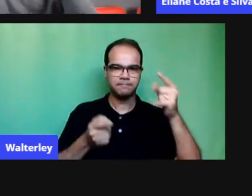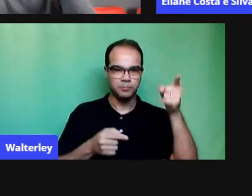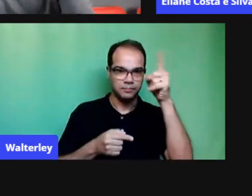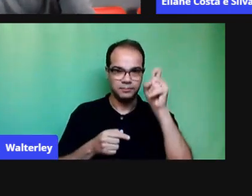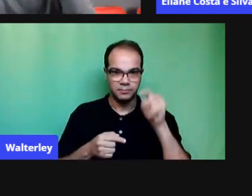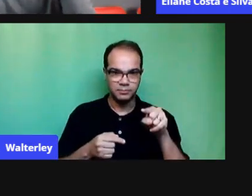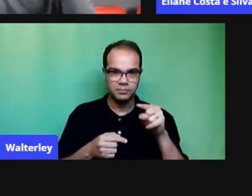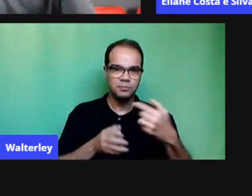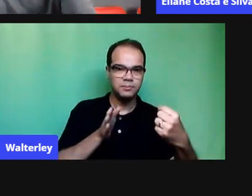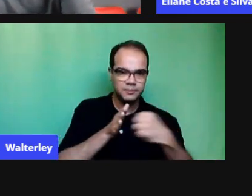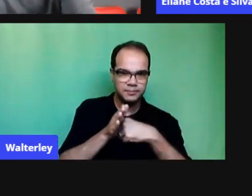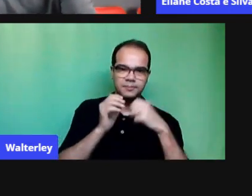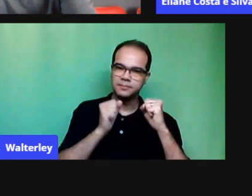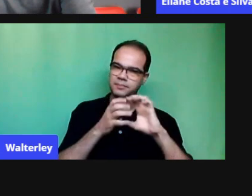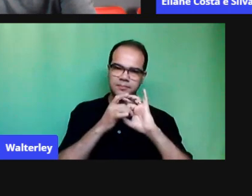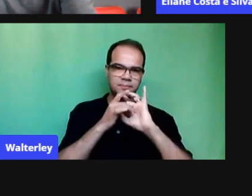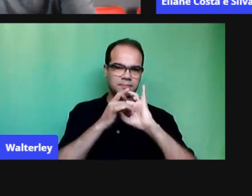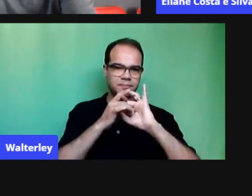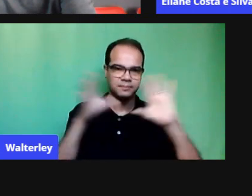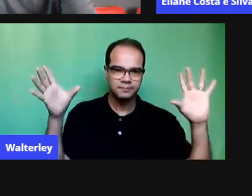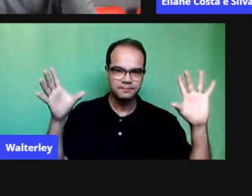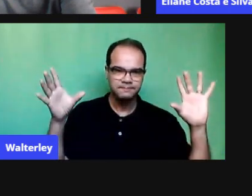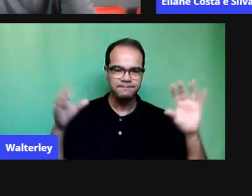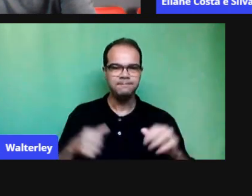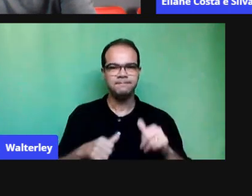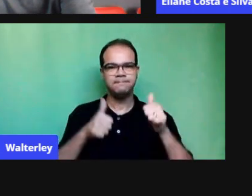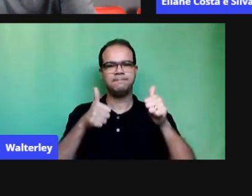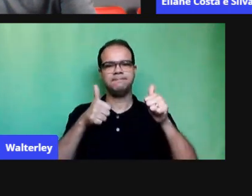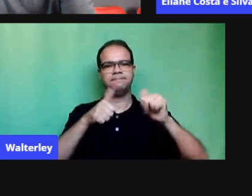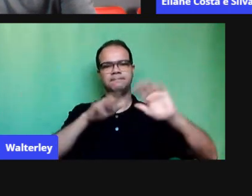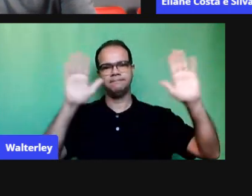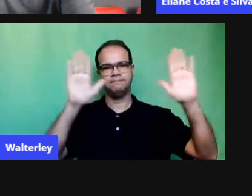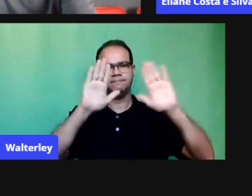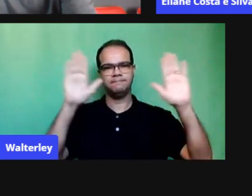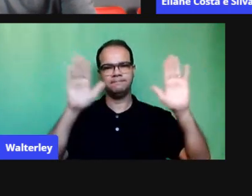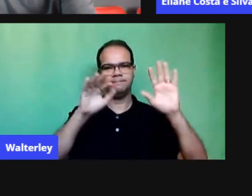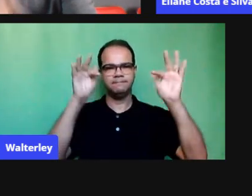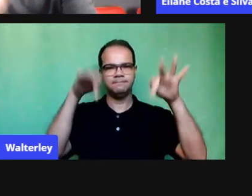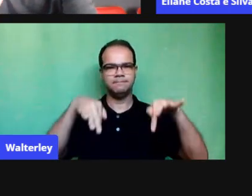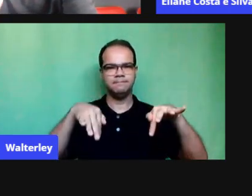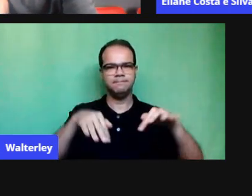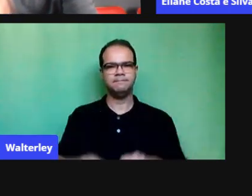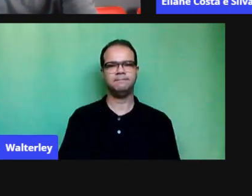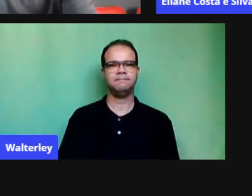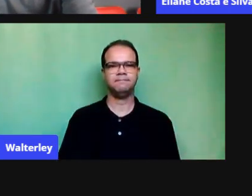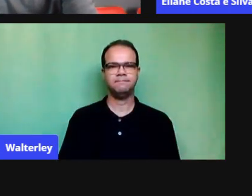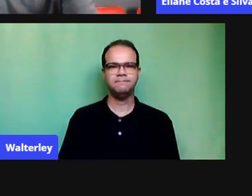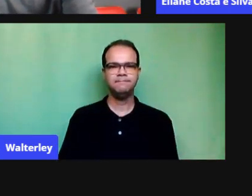Abraço, gente. Tudo de bom, hein? Tudo de bom. Tchau, tchau. Obrigada.